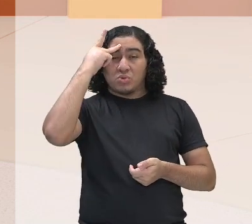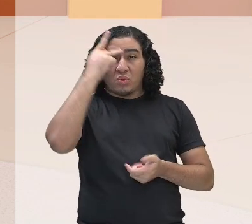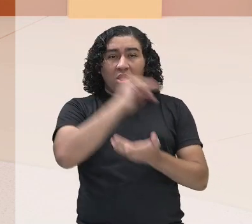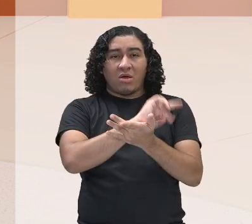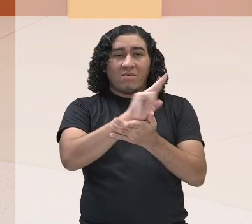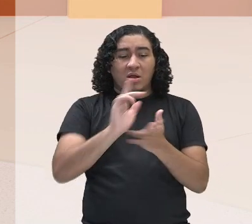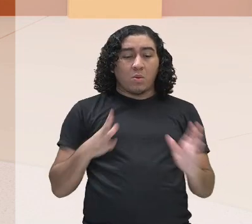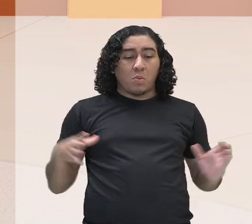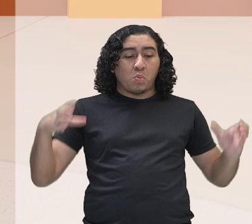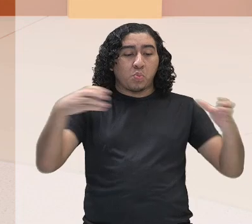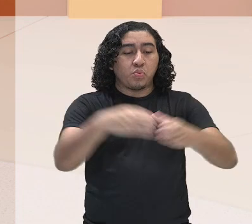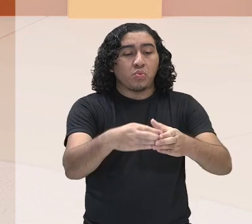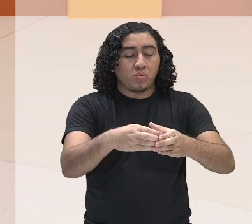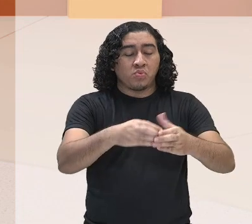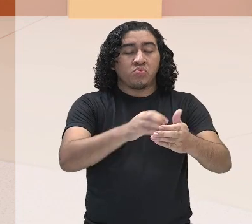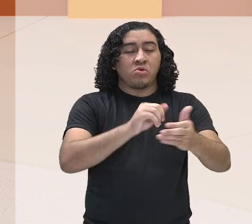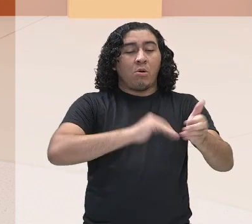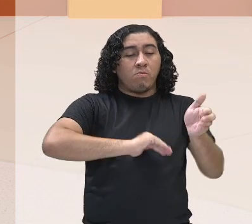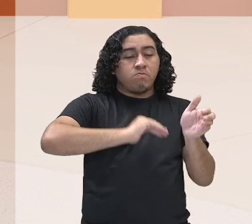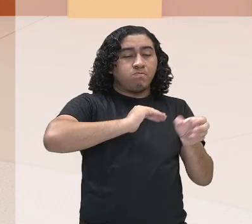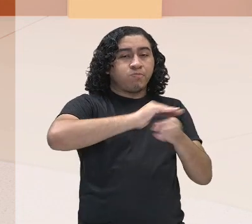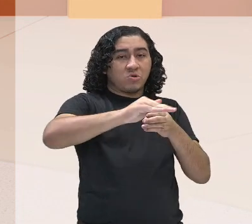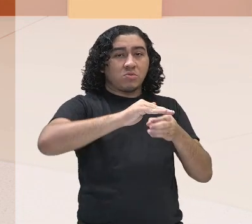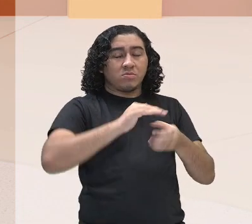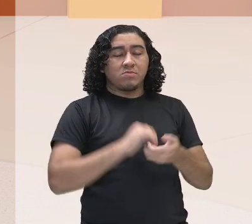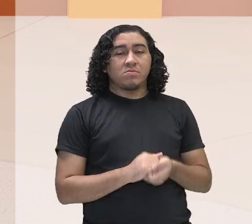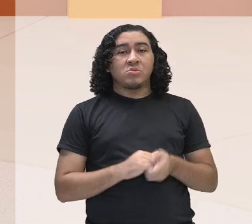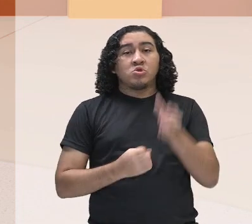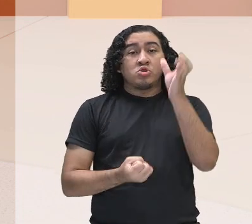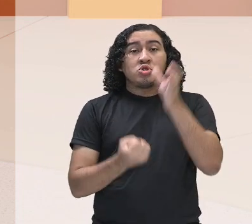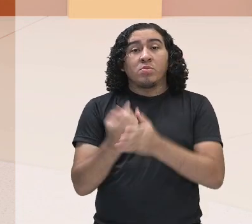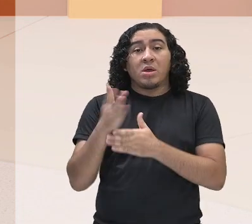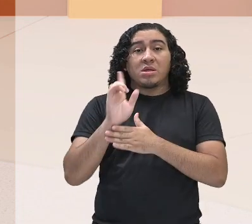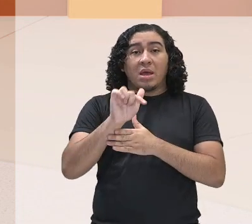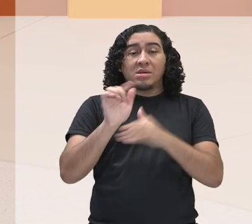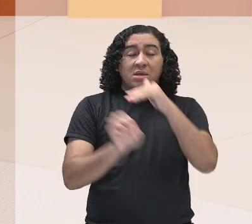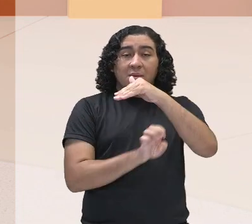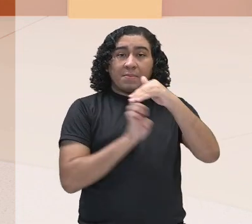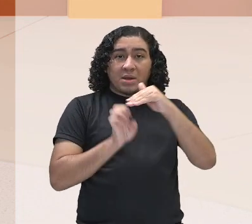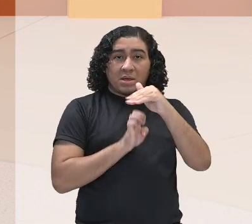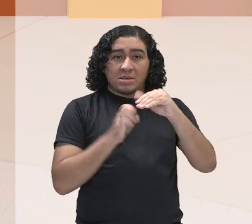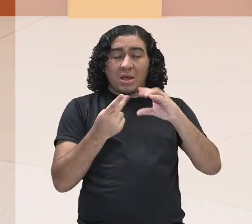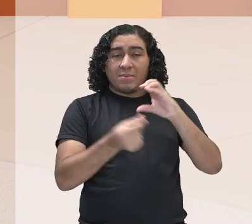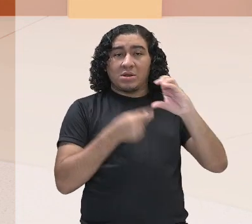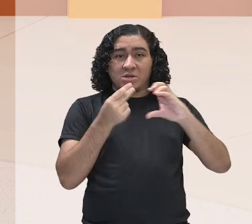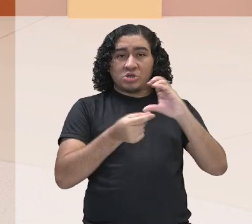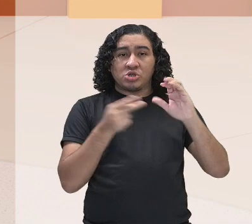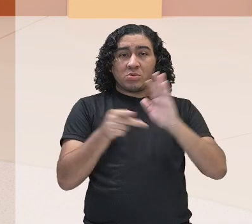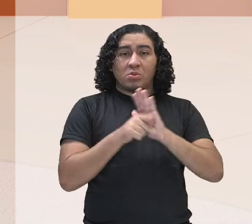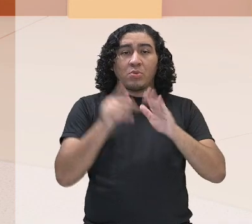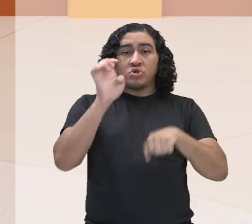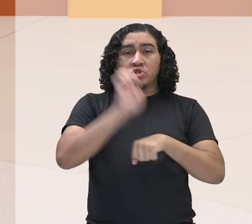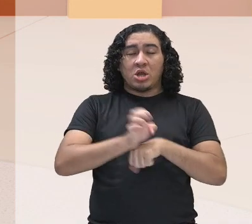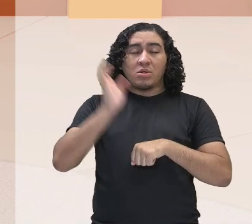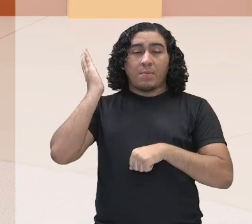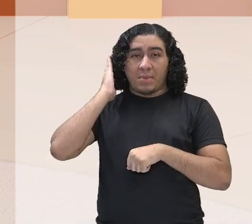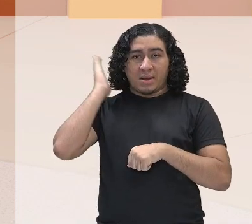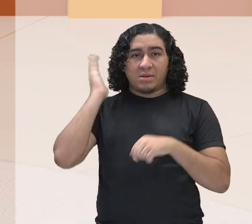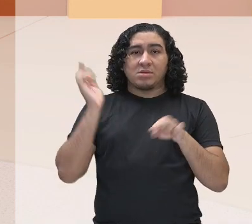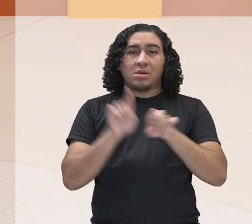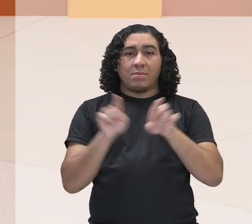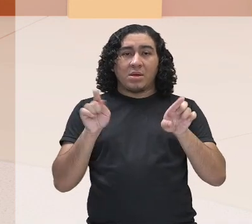aglomerações, né? Então, o surgimento dessas empresas capitalistas, aí, por exemplo, no estado do Pará, e aí a gente